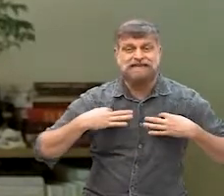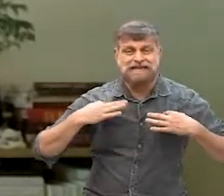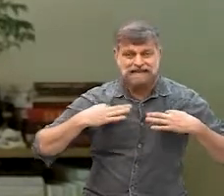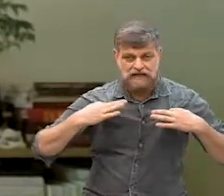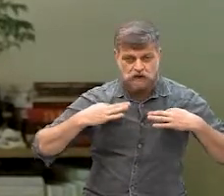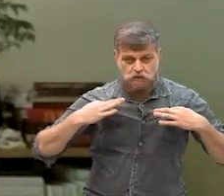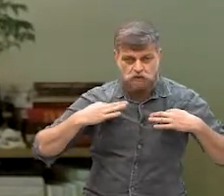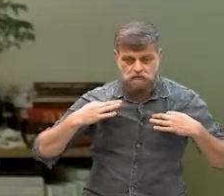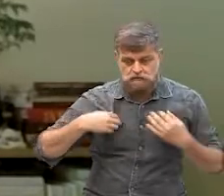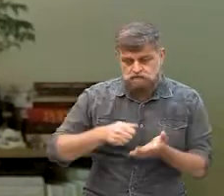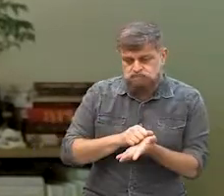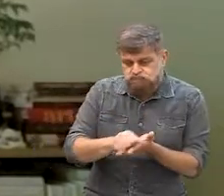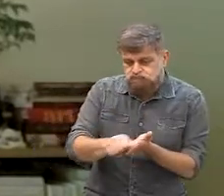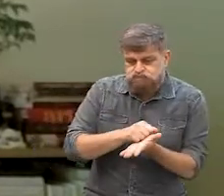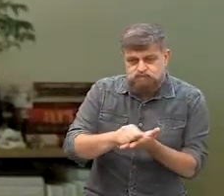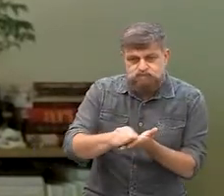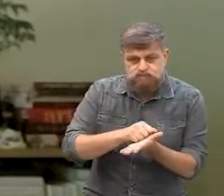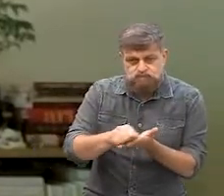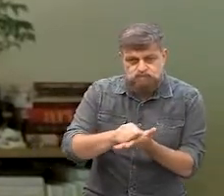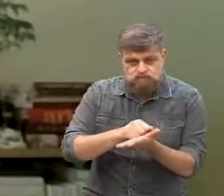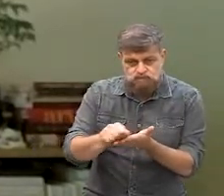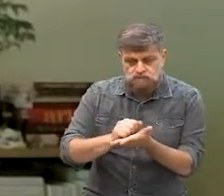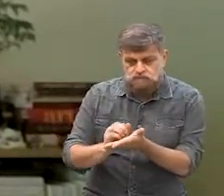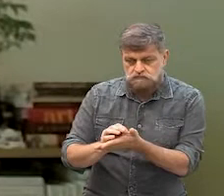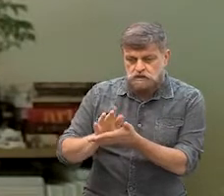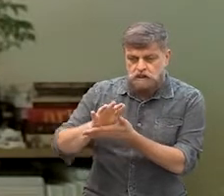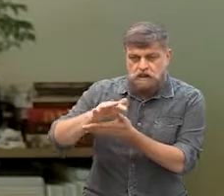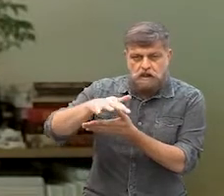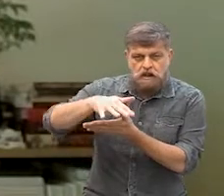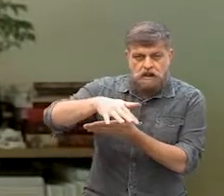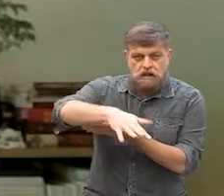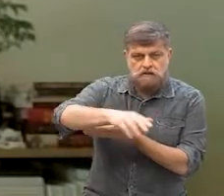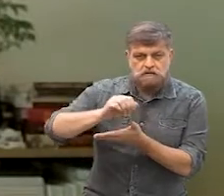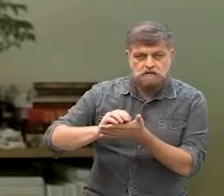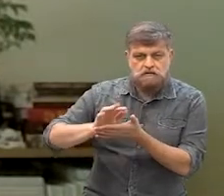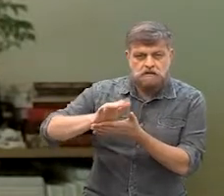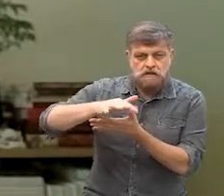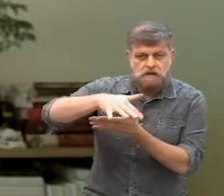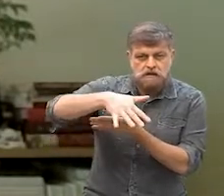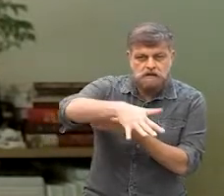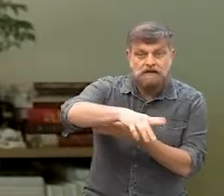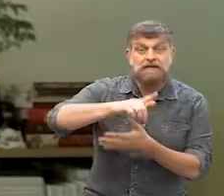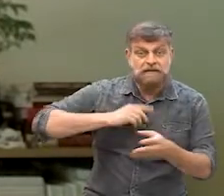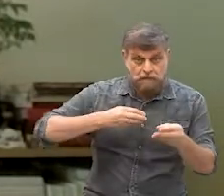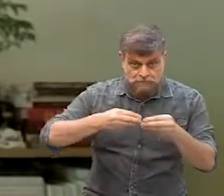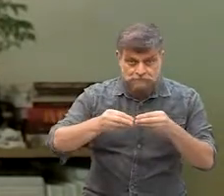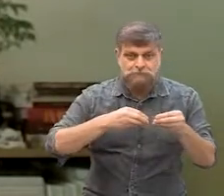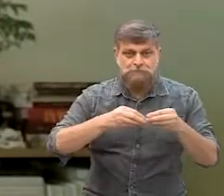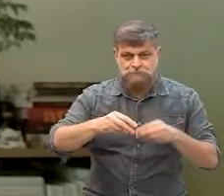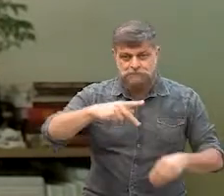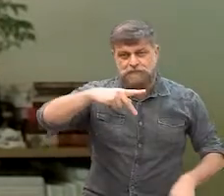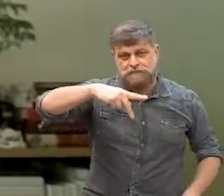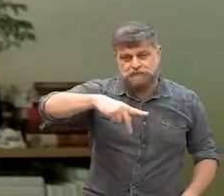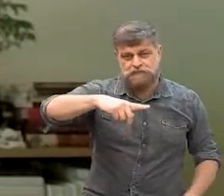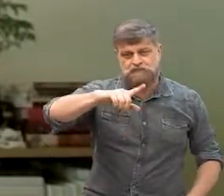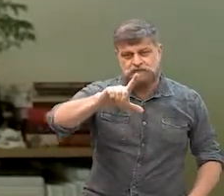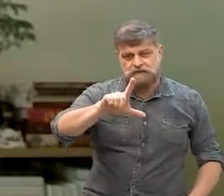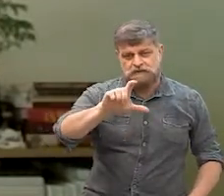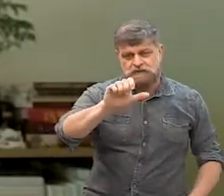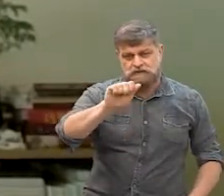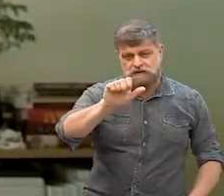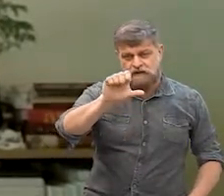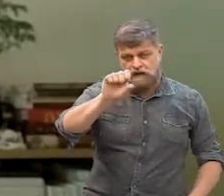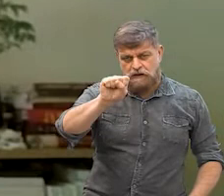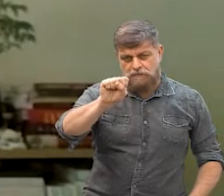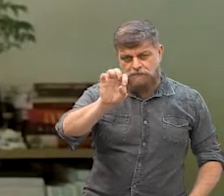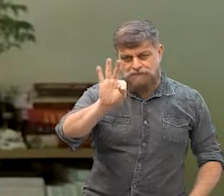para o processo de lavagem, elas acabam desgastando e colocam plástico no sistema, né, de águas